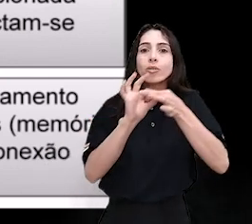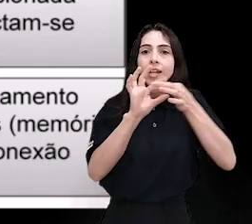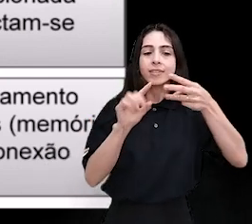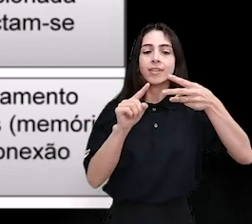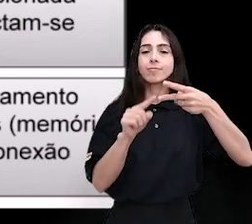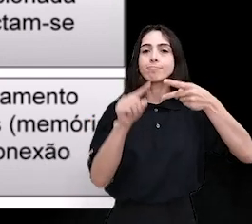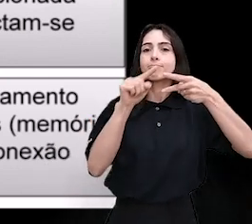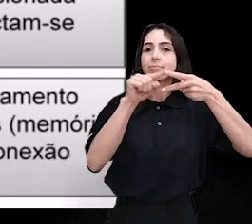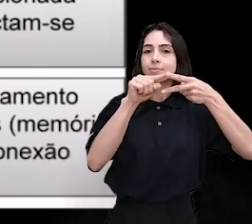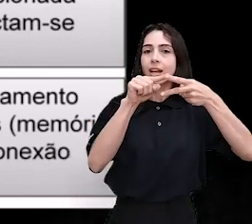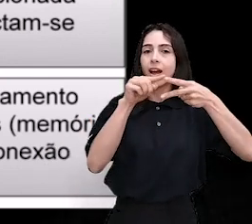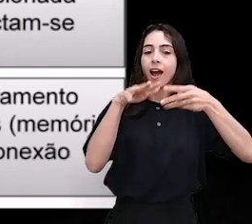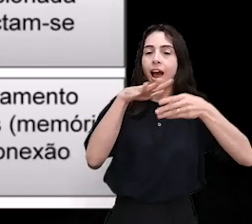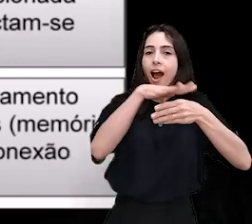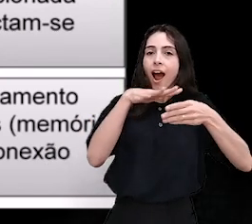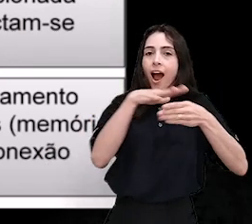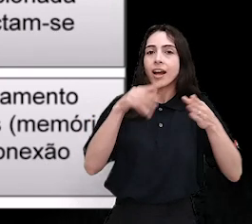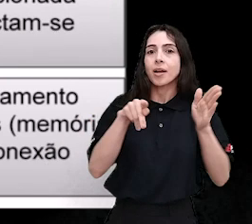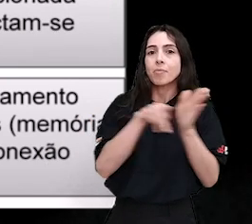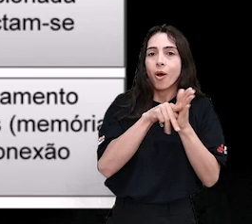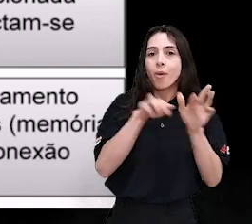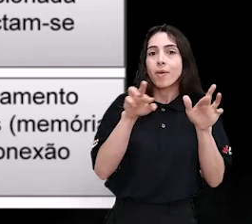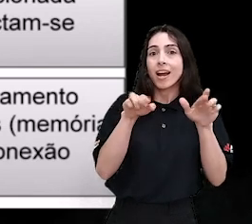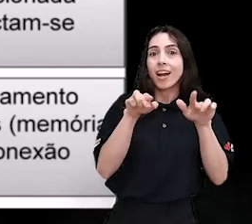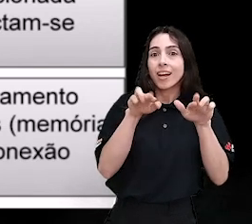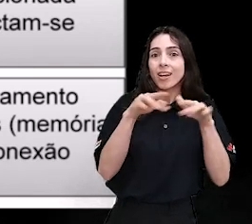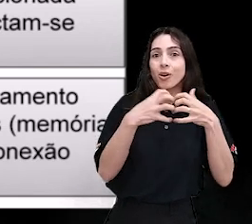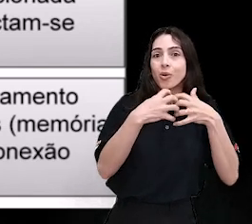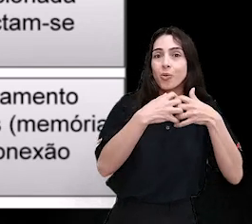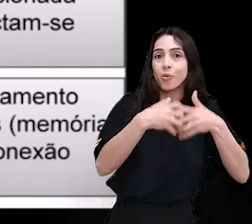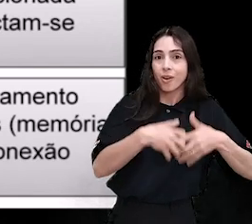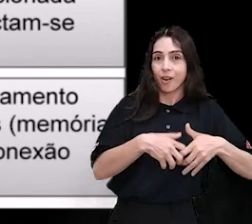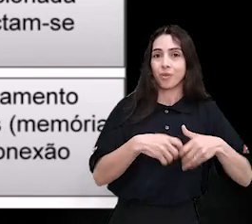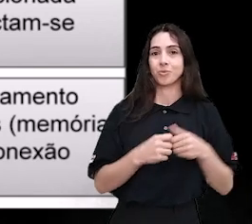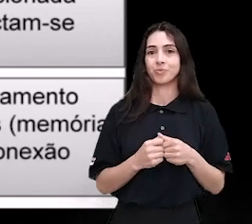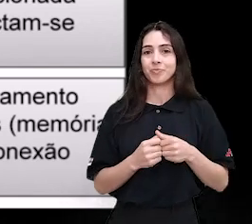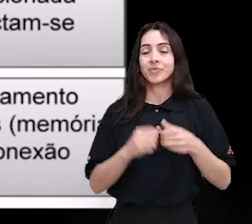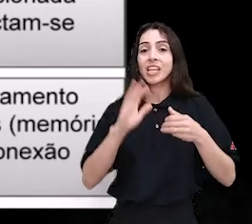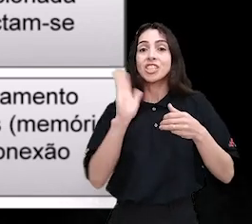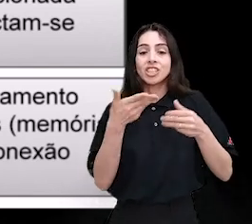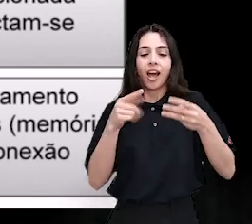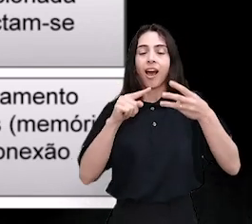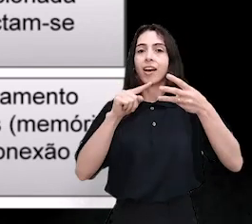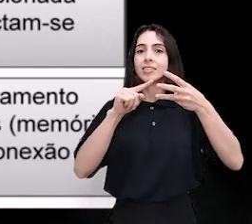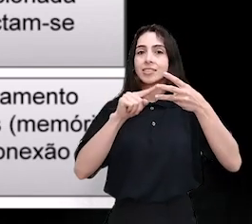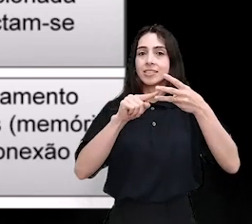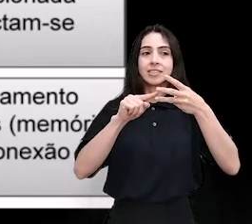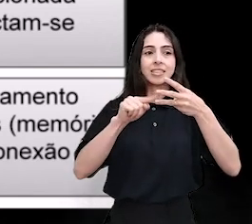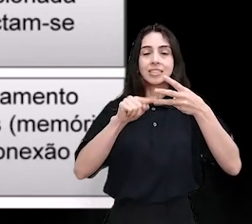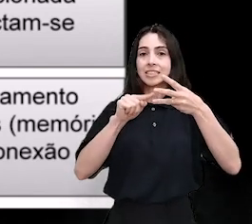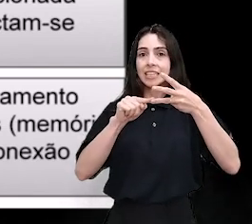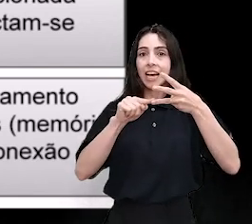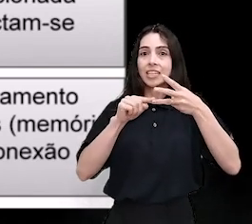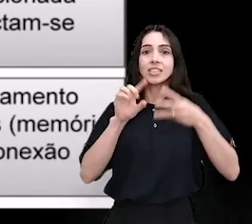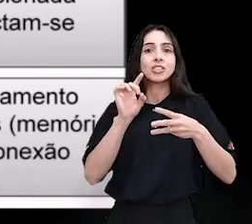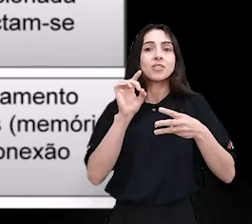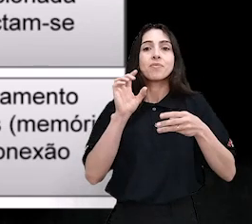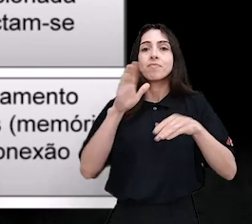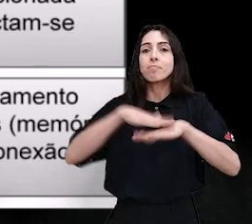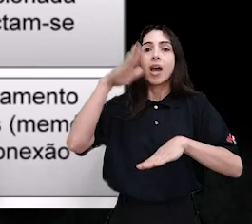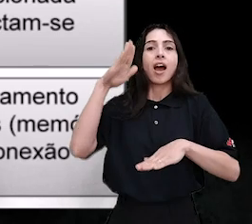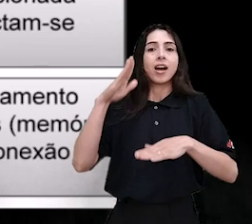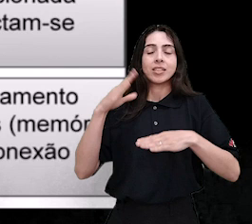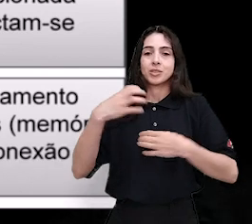conectam com as áreas primárias de uma mesma função. Já as áreas terciárias são supramodais,